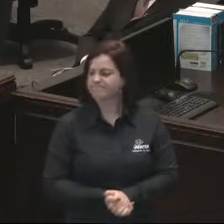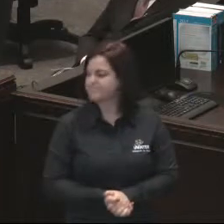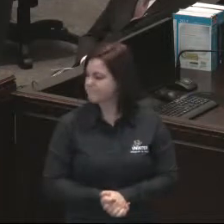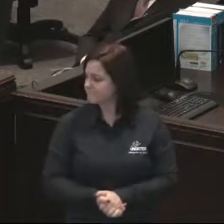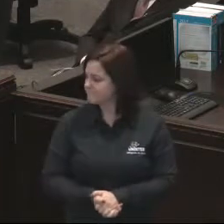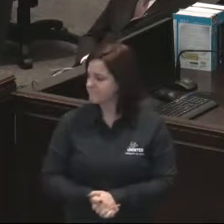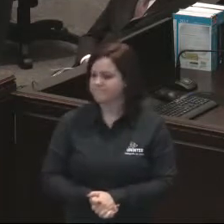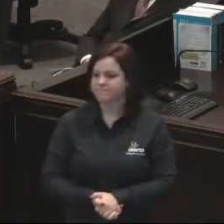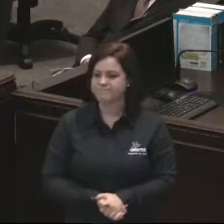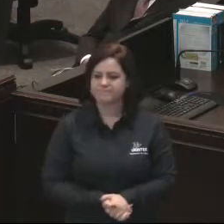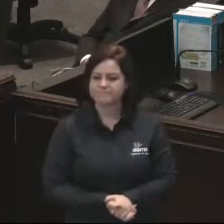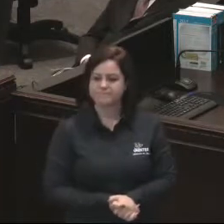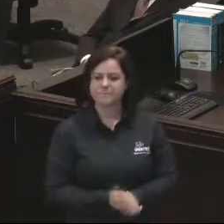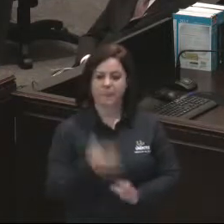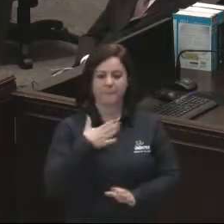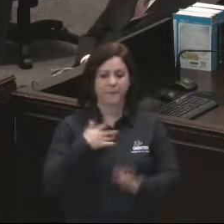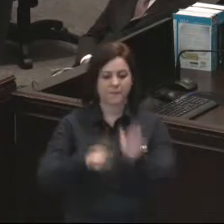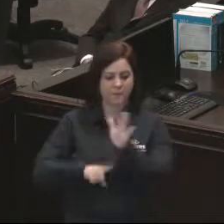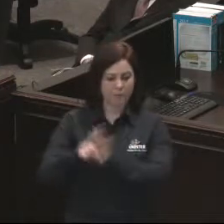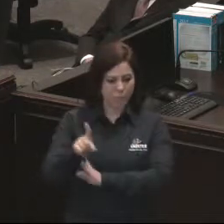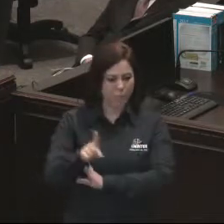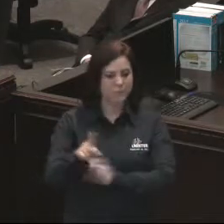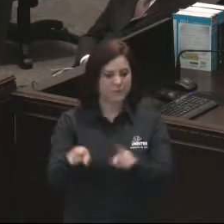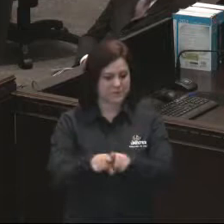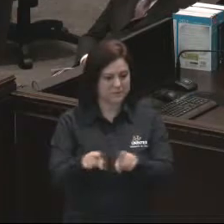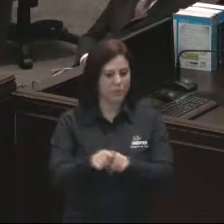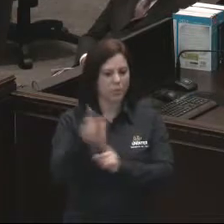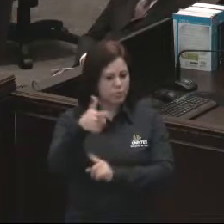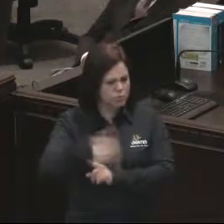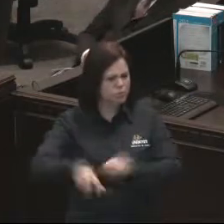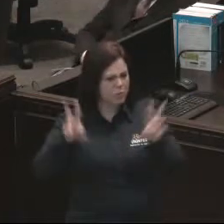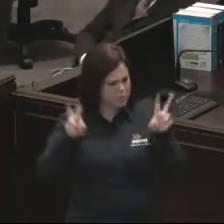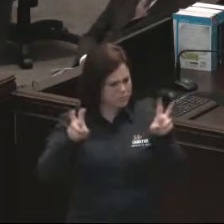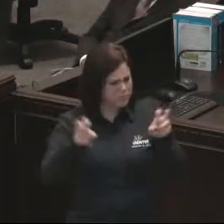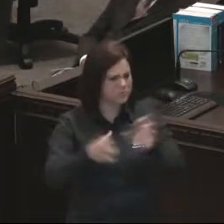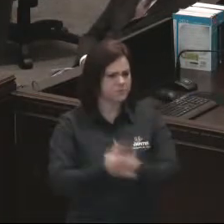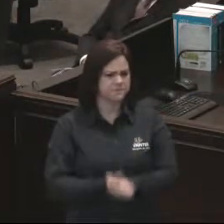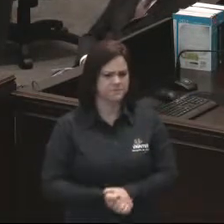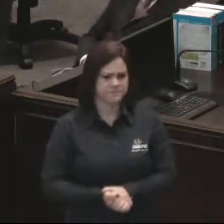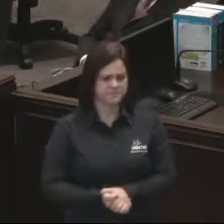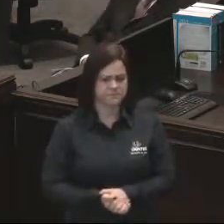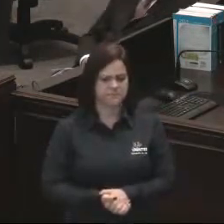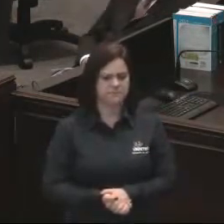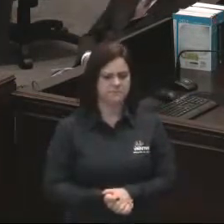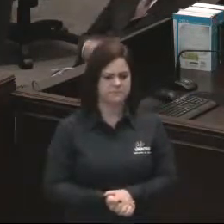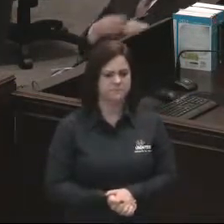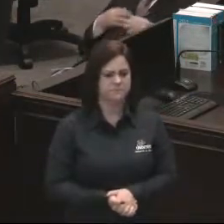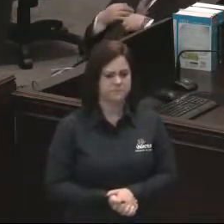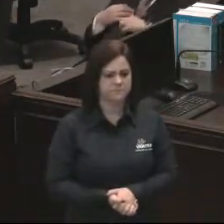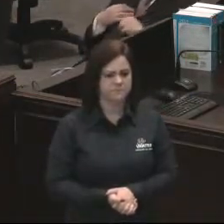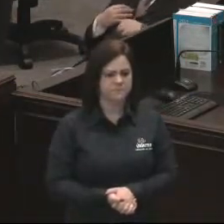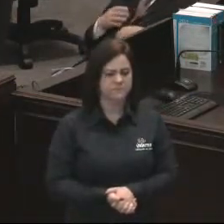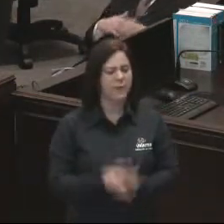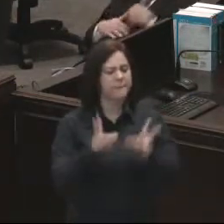Última pergunta. A minha pergunta vem na sequência até dessa fala da doutora Helena e do doutor Alexander. A